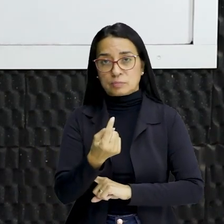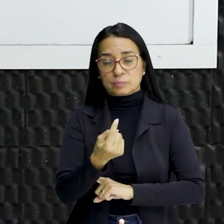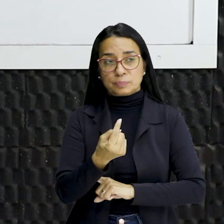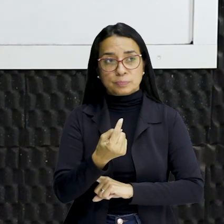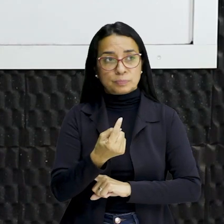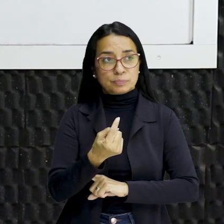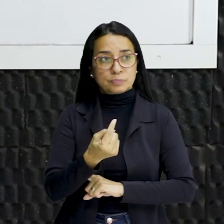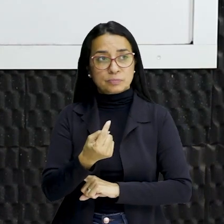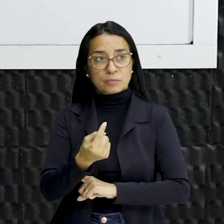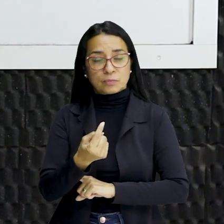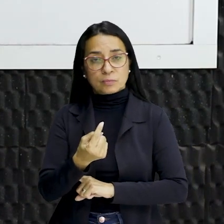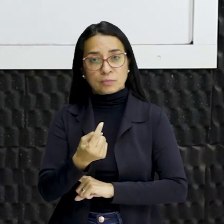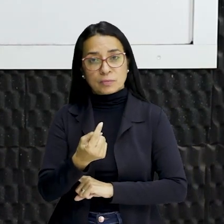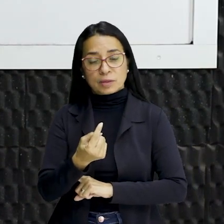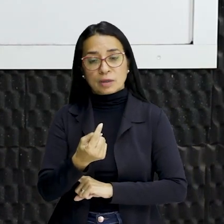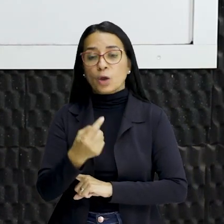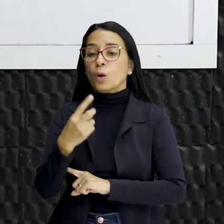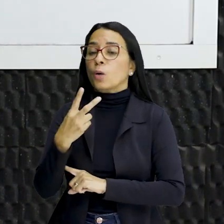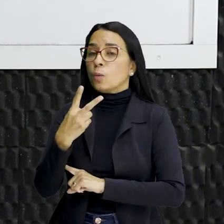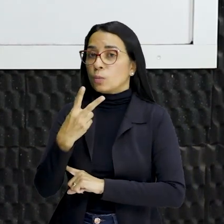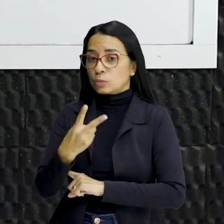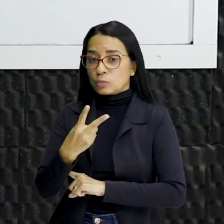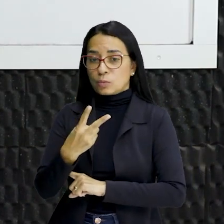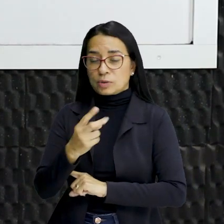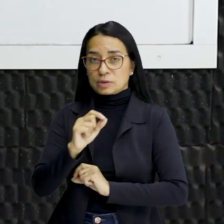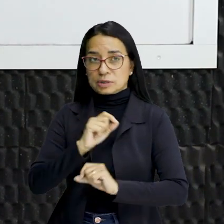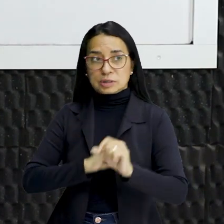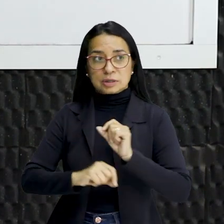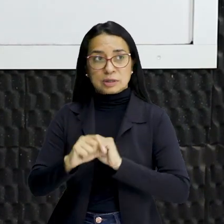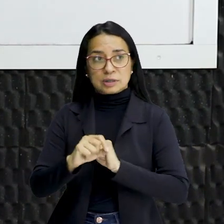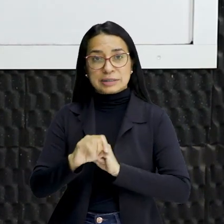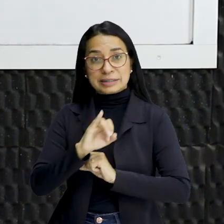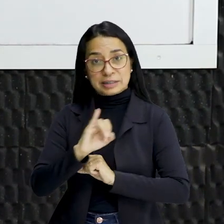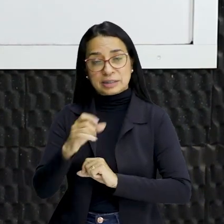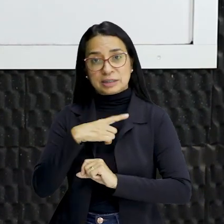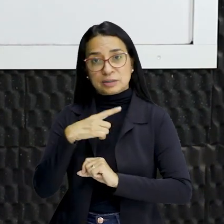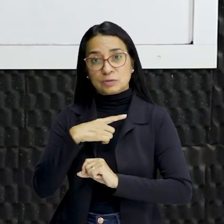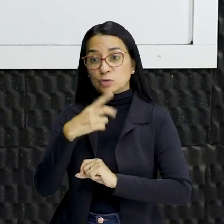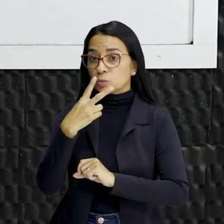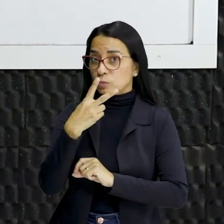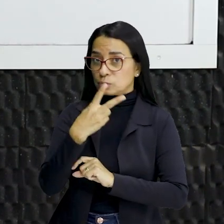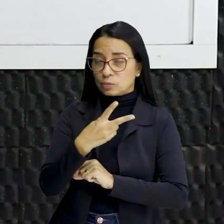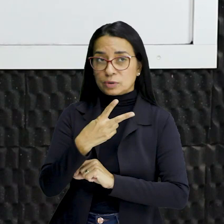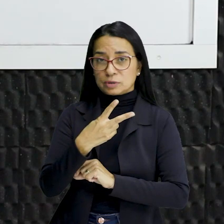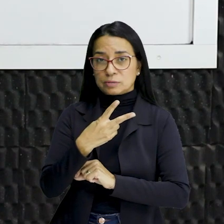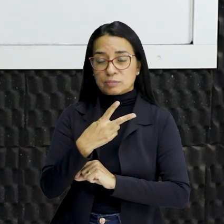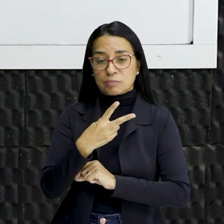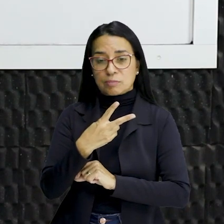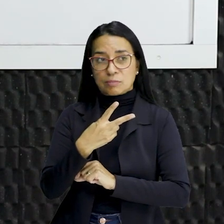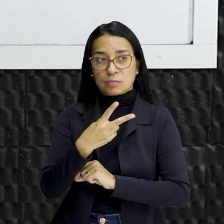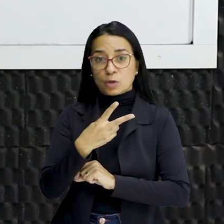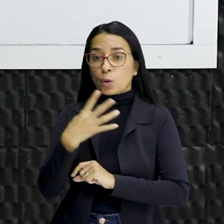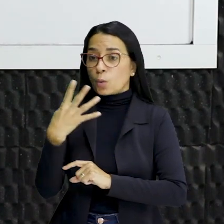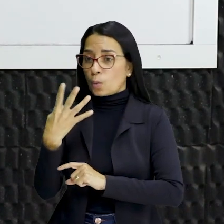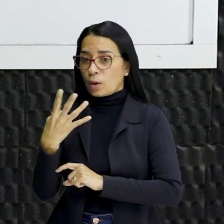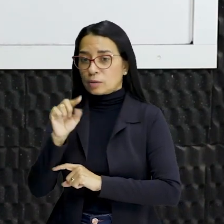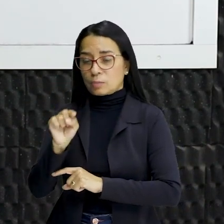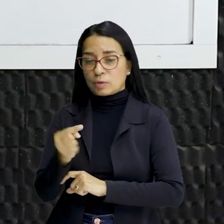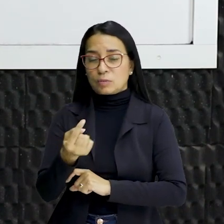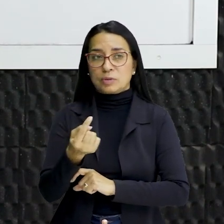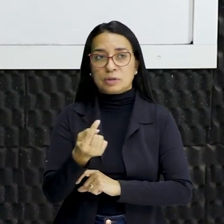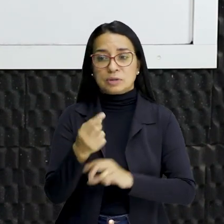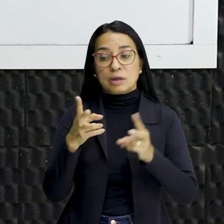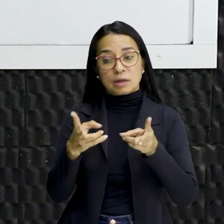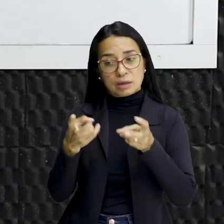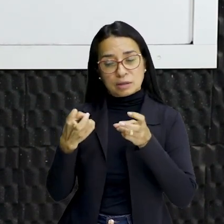e dois milhões tá faturamento dois comissão 2 se for entre dois né